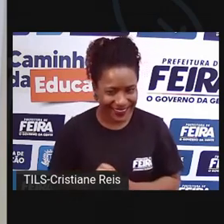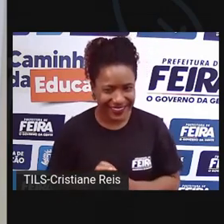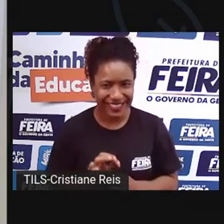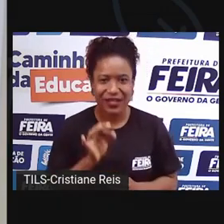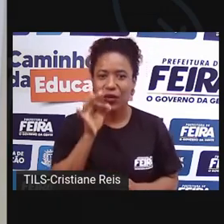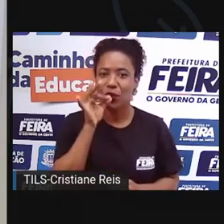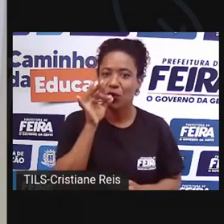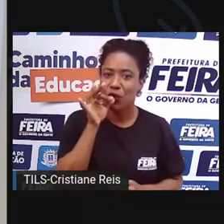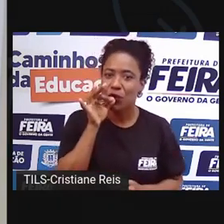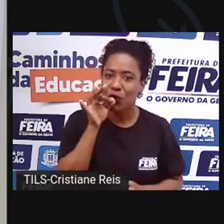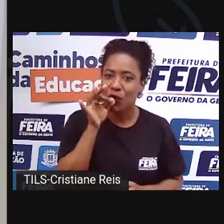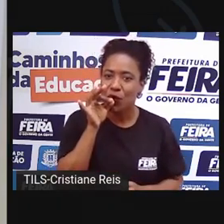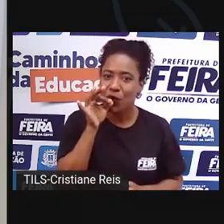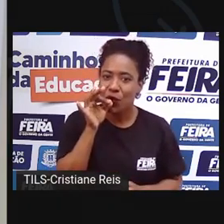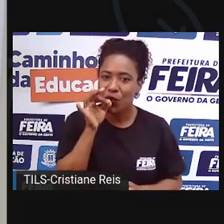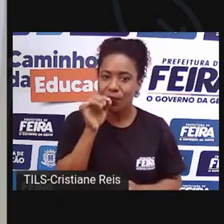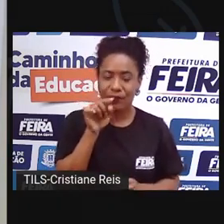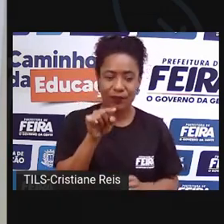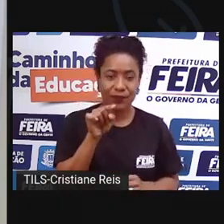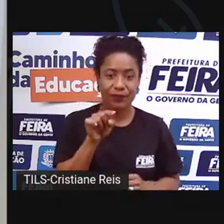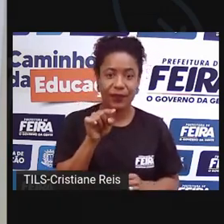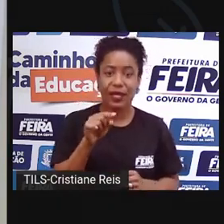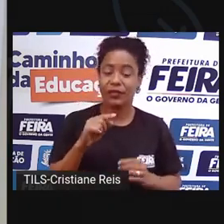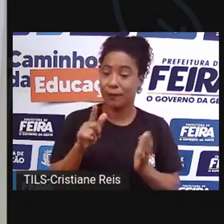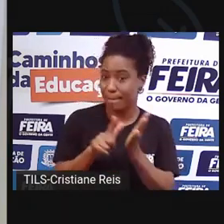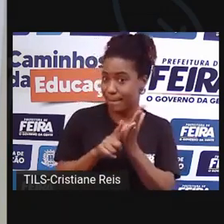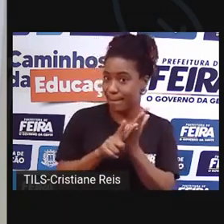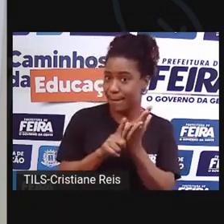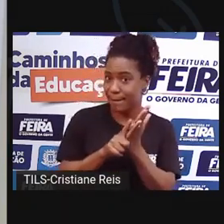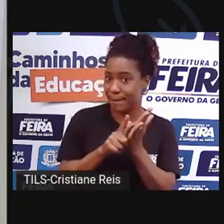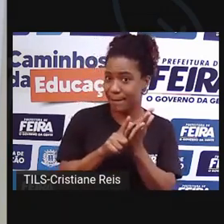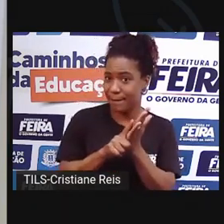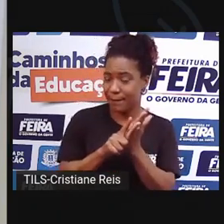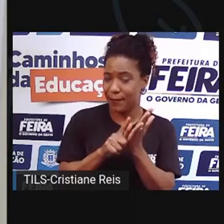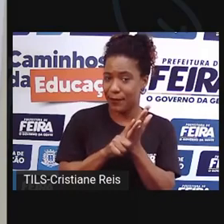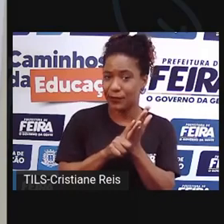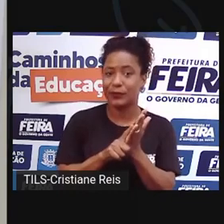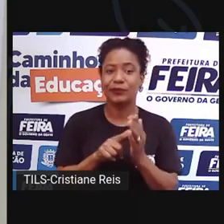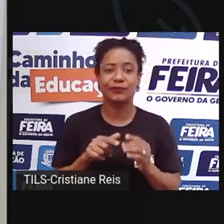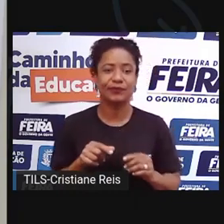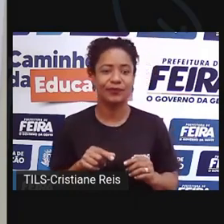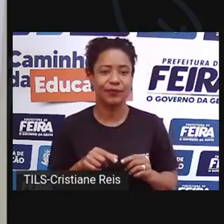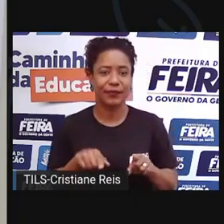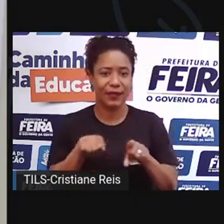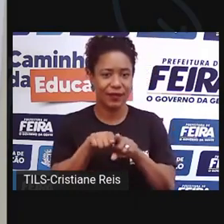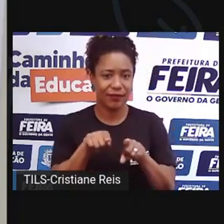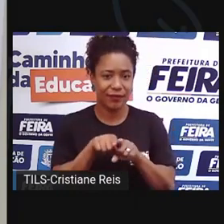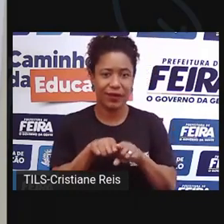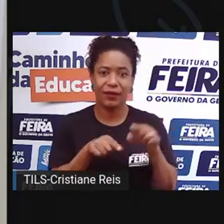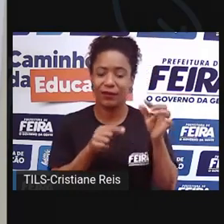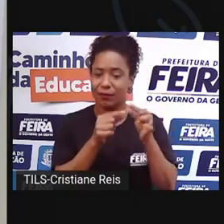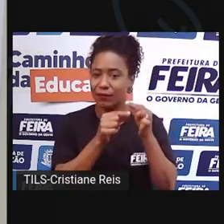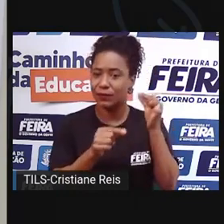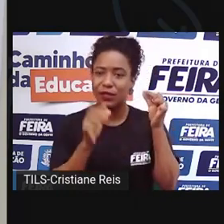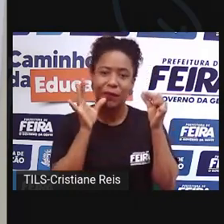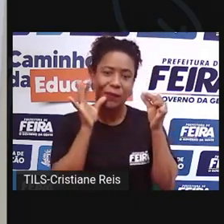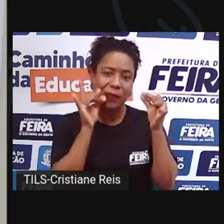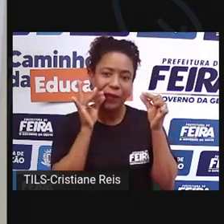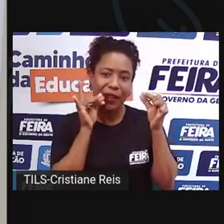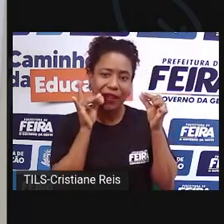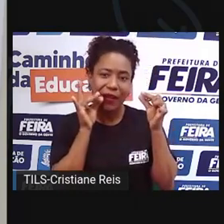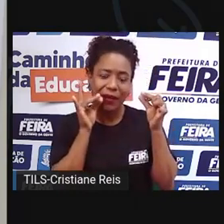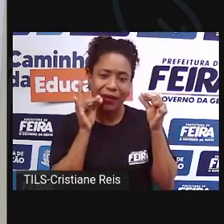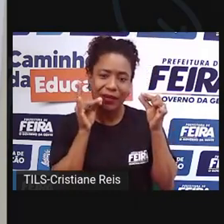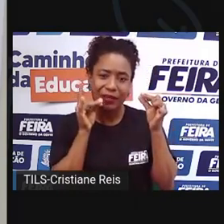Eu tenho esse aqui, ó, que é um canudo de papel. Mas tem esse aqui, ó, meninada. É um canudo plástico,